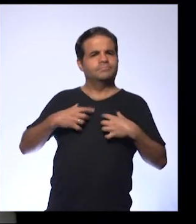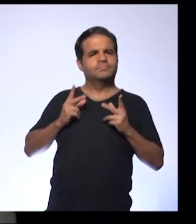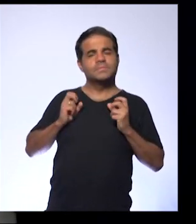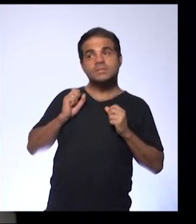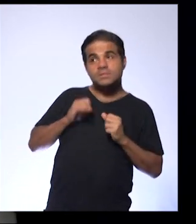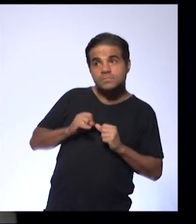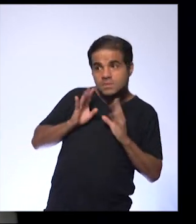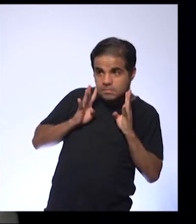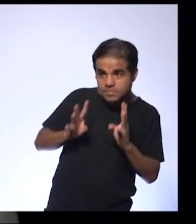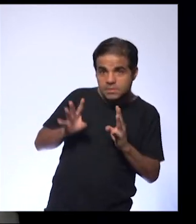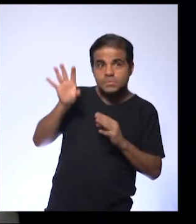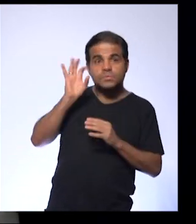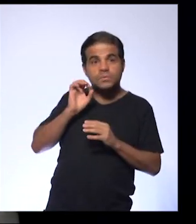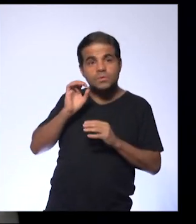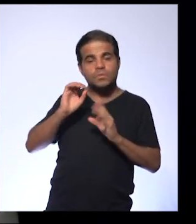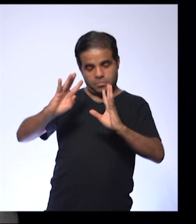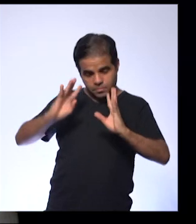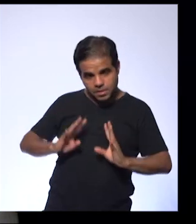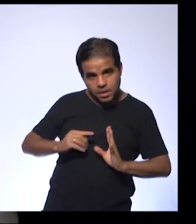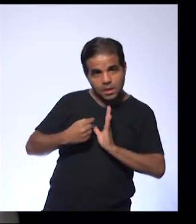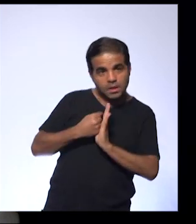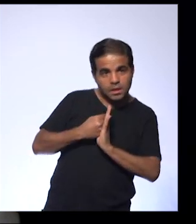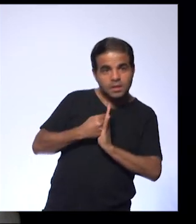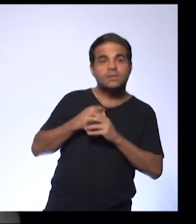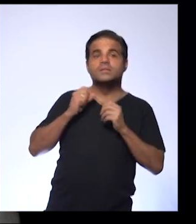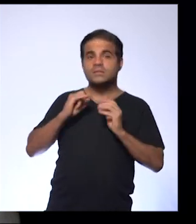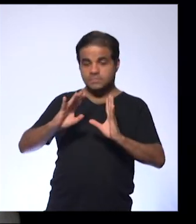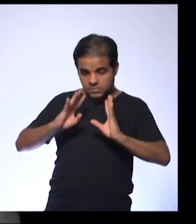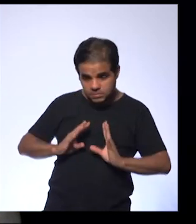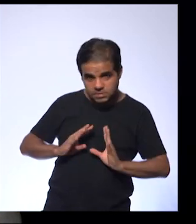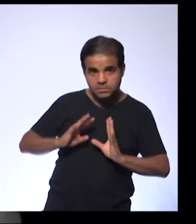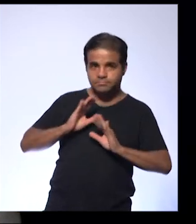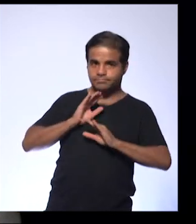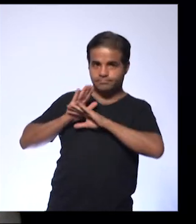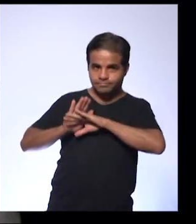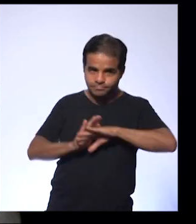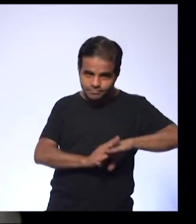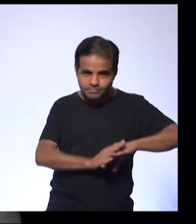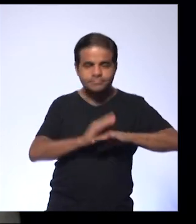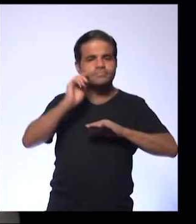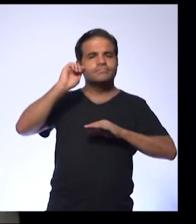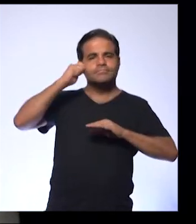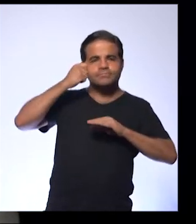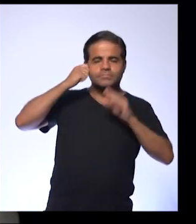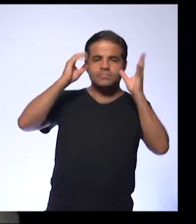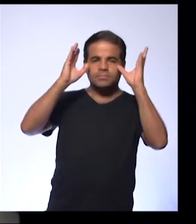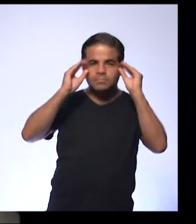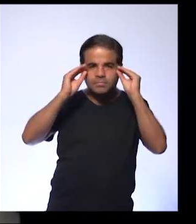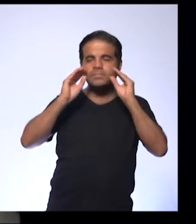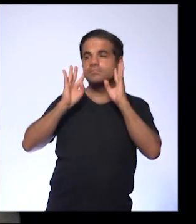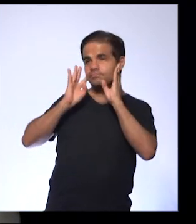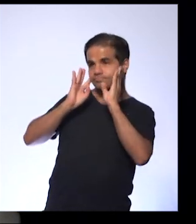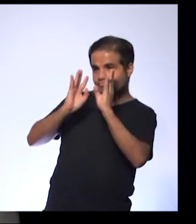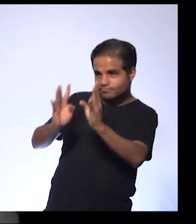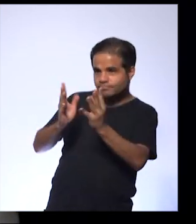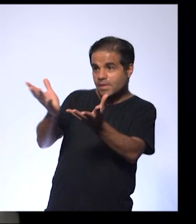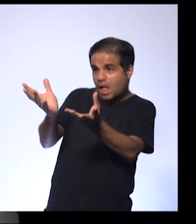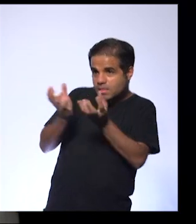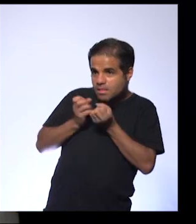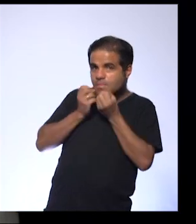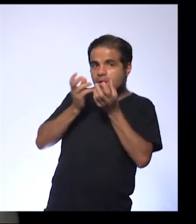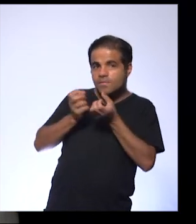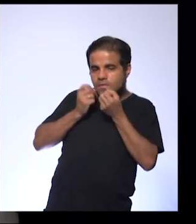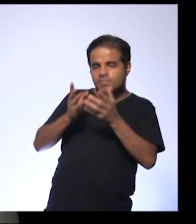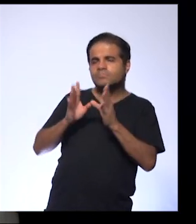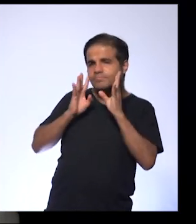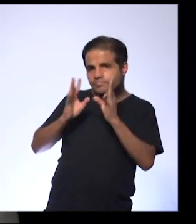está escutando ou se escutando. E se estiver se escutando, desliga o falador e se coloque receptivo,